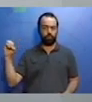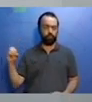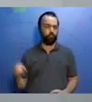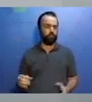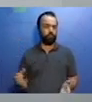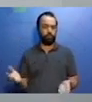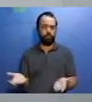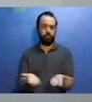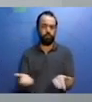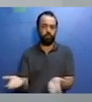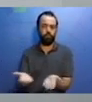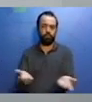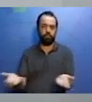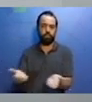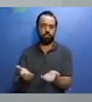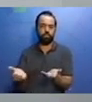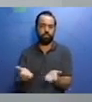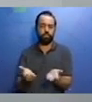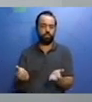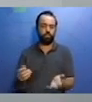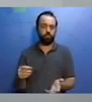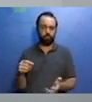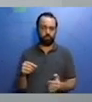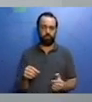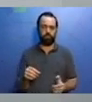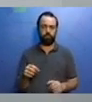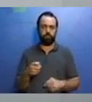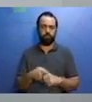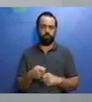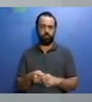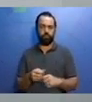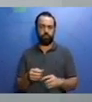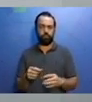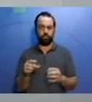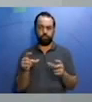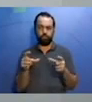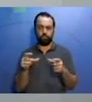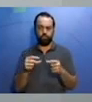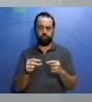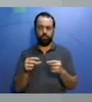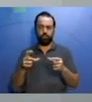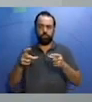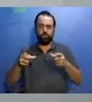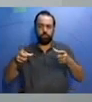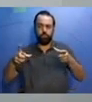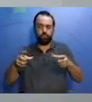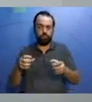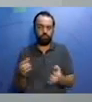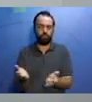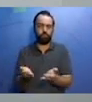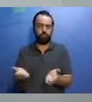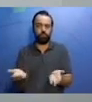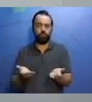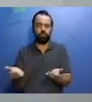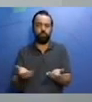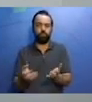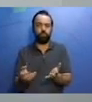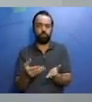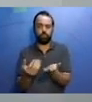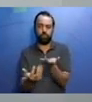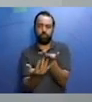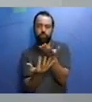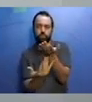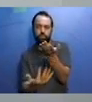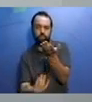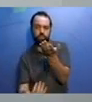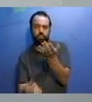de tamanhos diferentes. Aí ele usa, esse método utiliza uma peneira, cuja malha permite a passagem